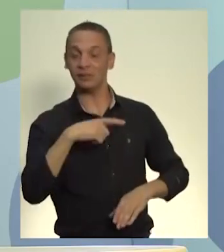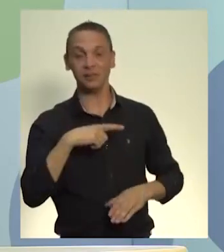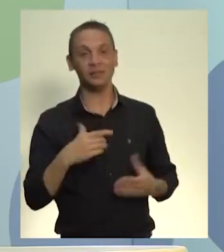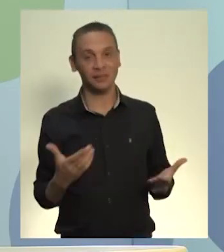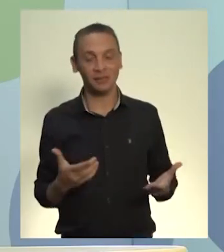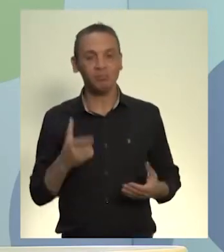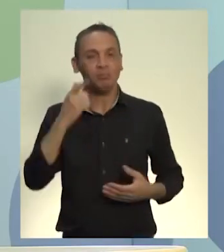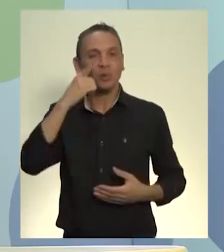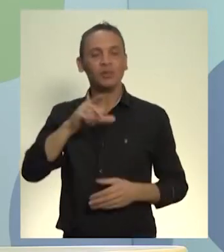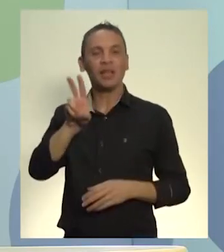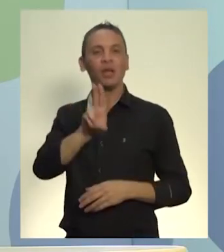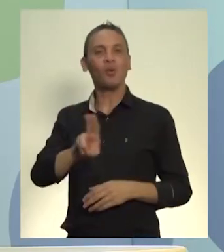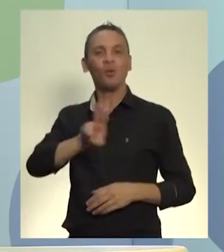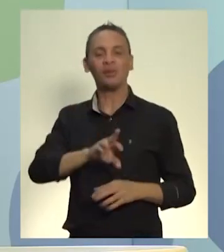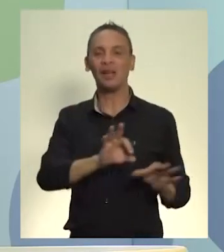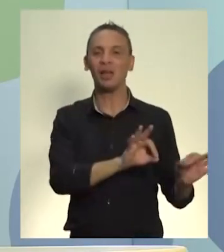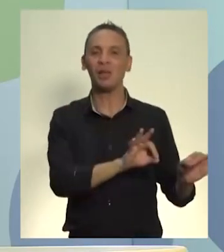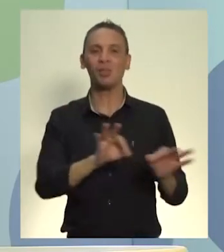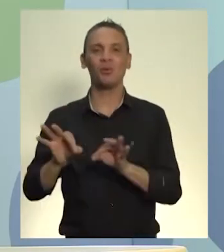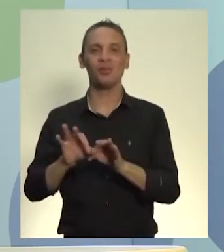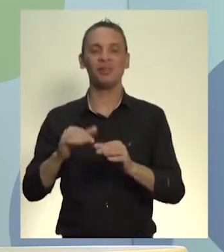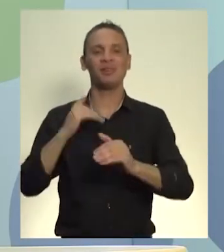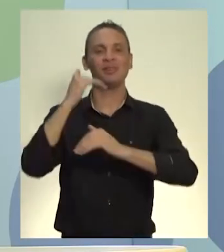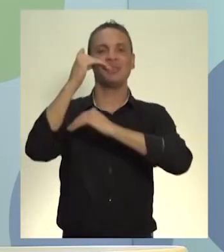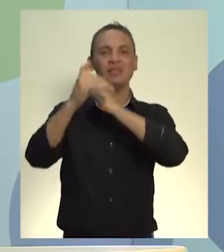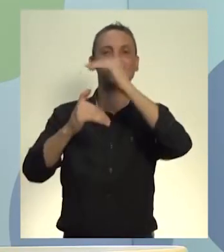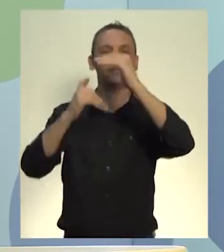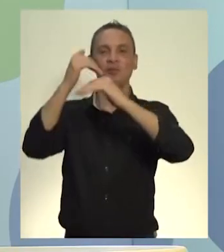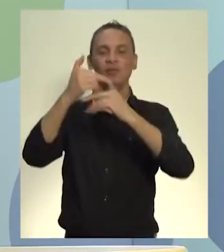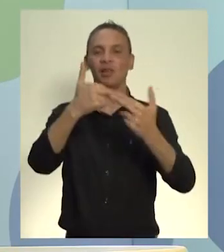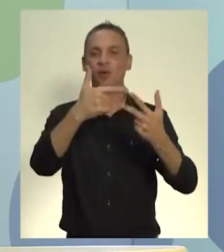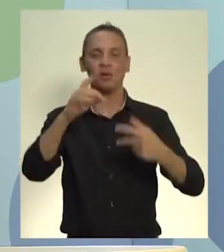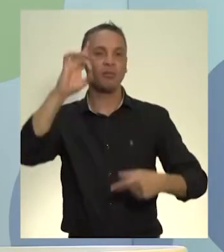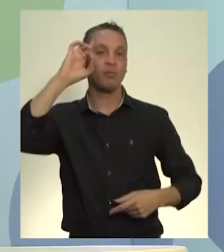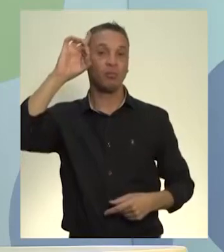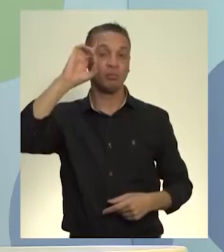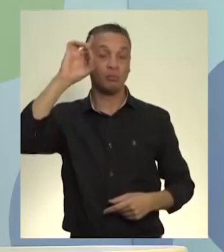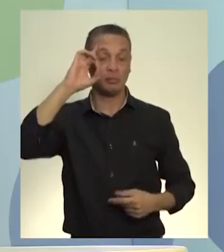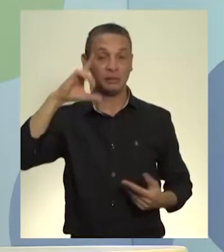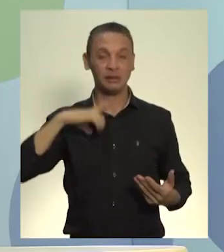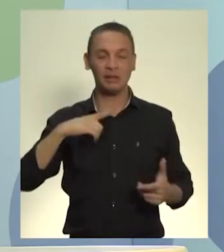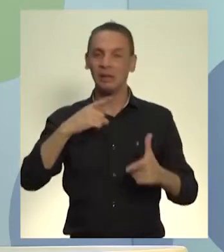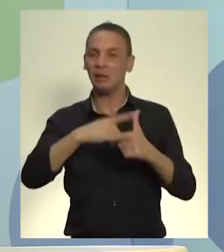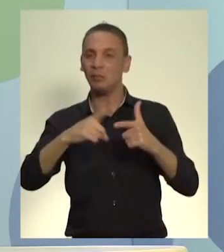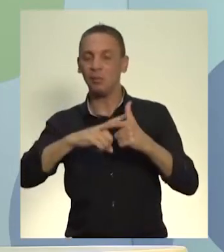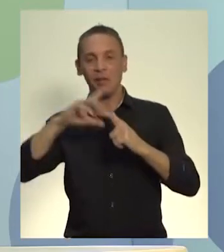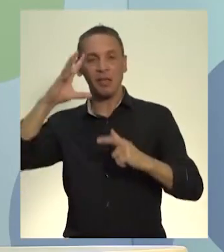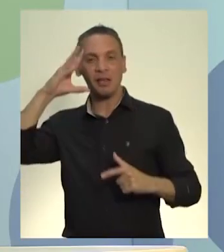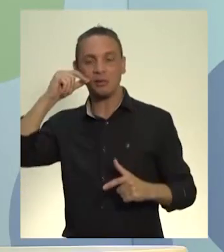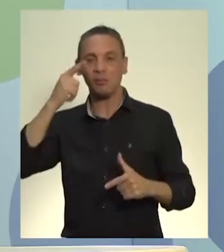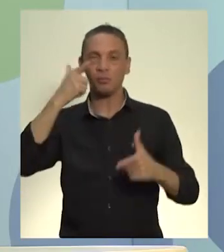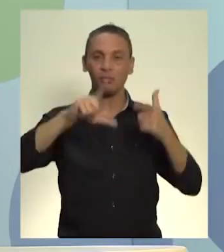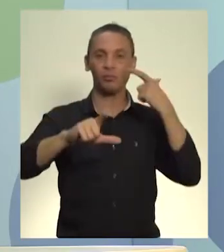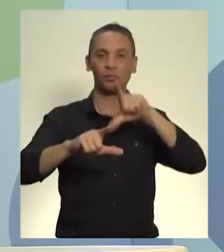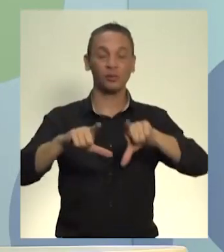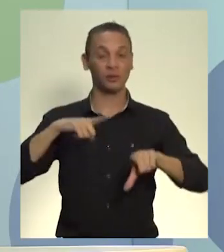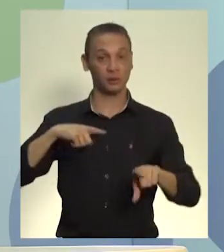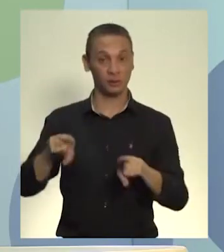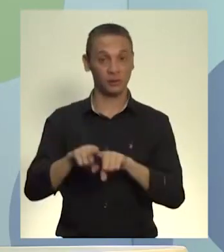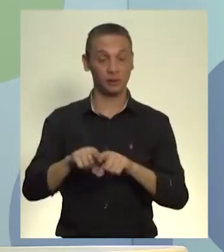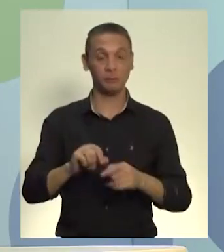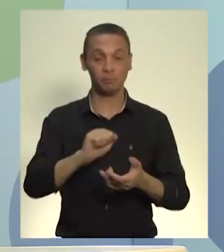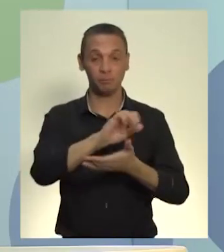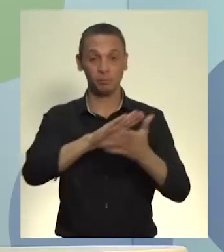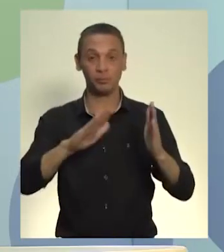conseguem utilizar, inclusive, para desenvolver coisas cotidianas, problemas cotidianos e até das atividades